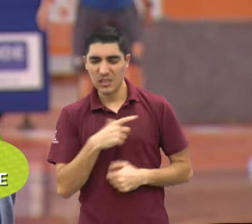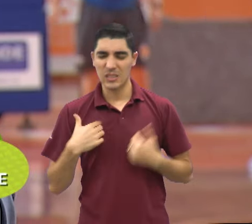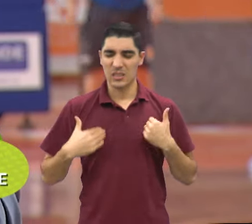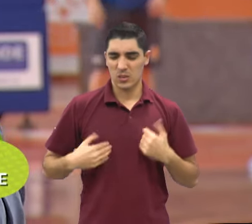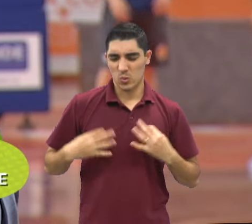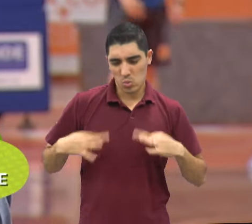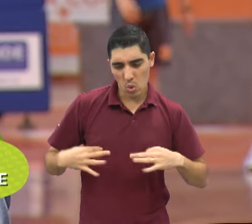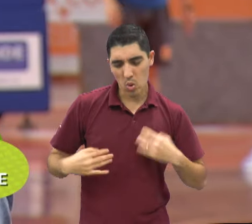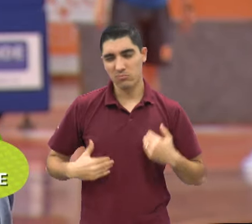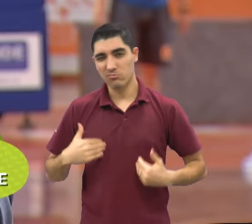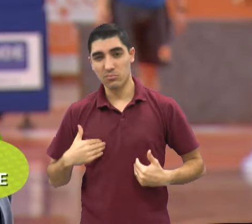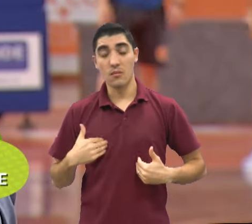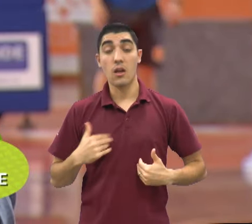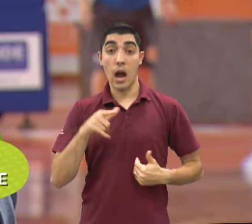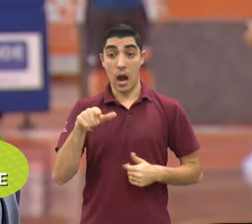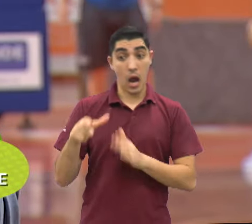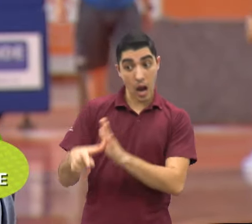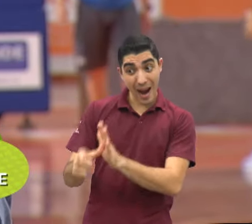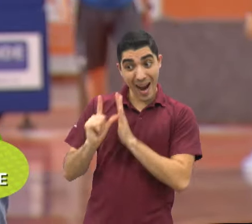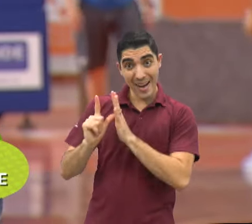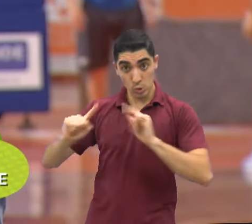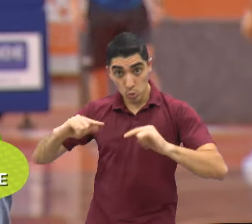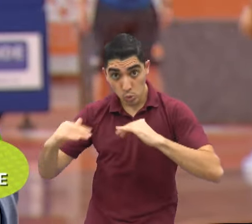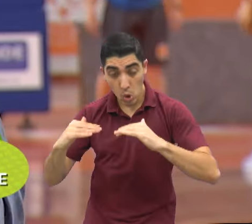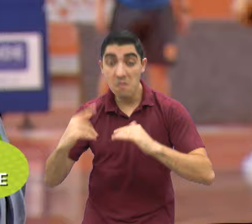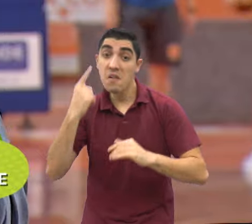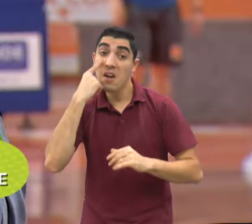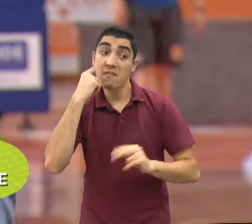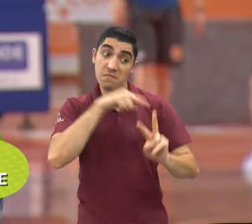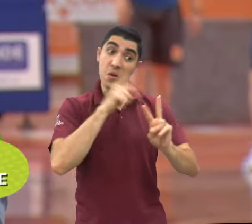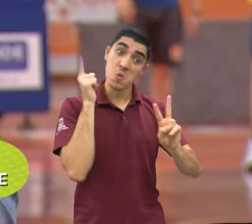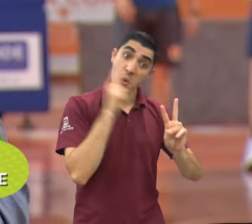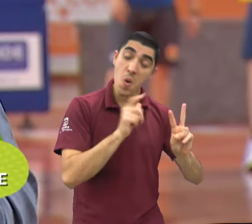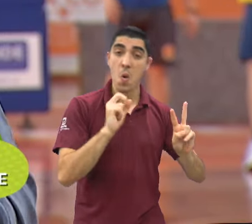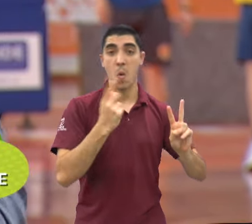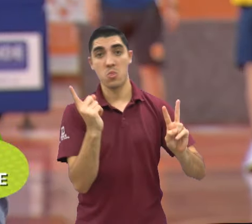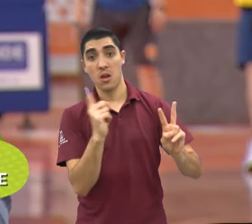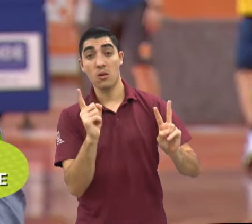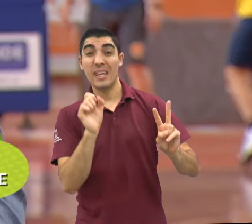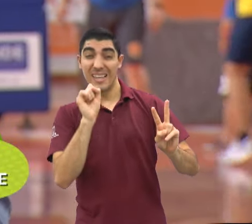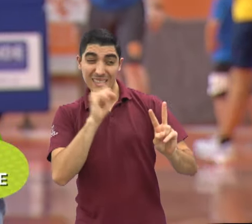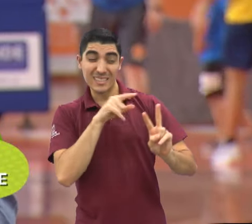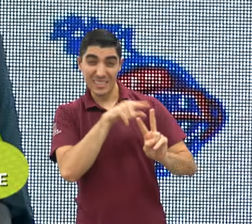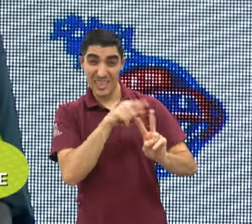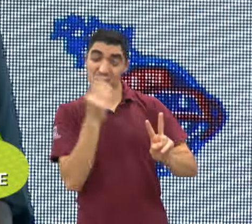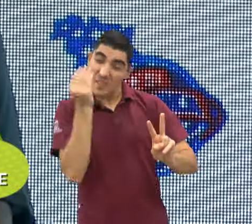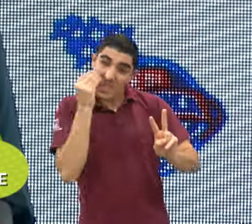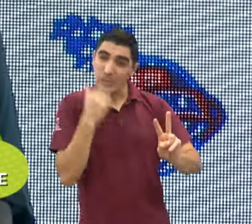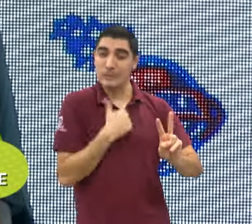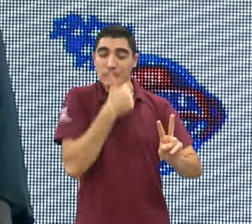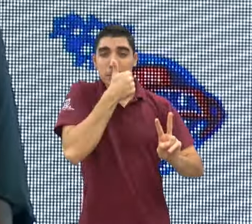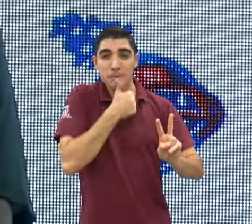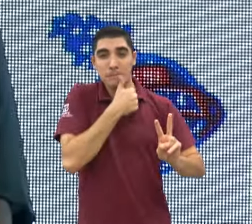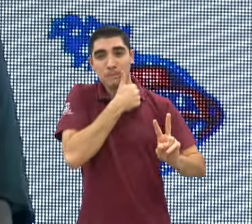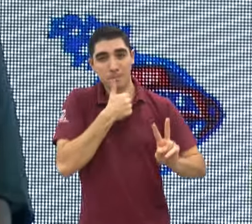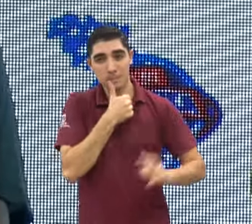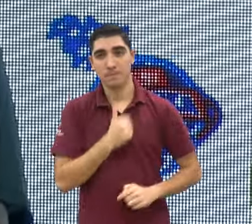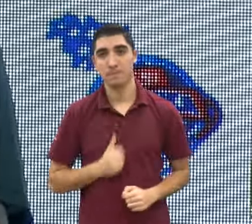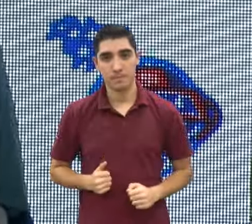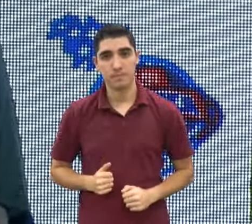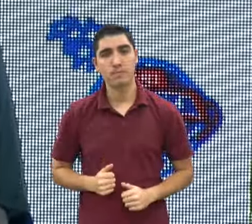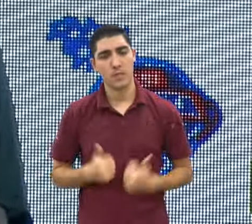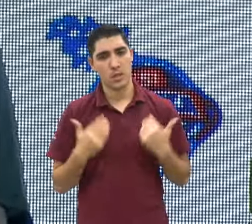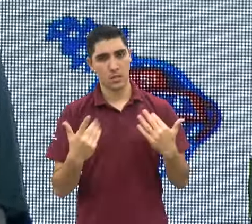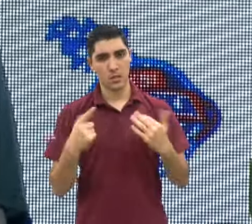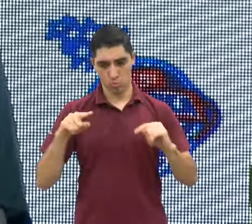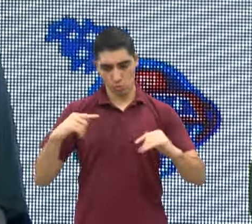ele vai fazer alguns testes para saber se consegue ir para o jogo e disse que se precisar vai tentar ir no sacrifício. Desde o jogo do Paulistano a gente ficou